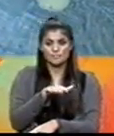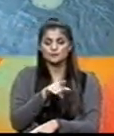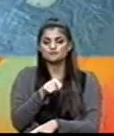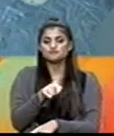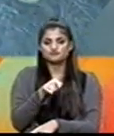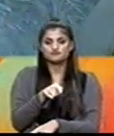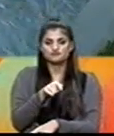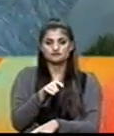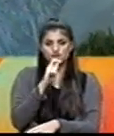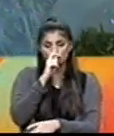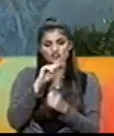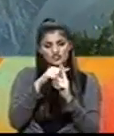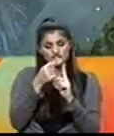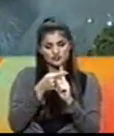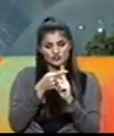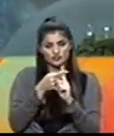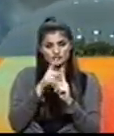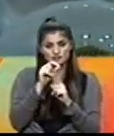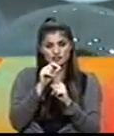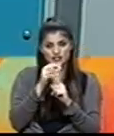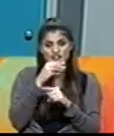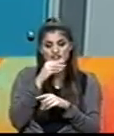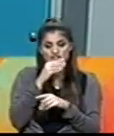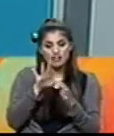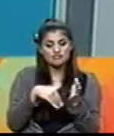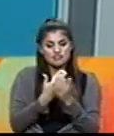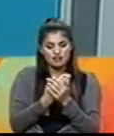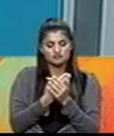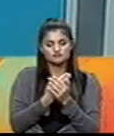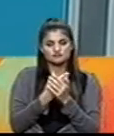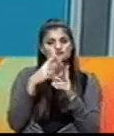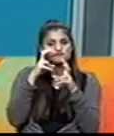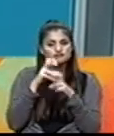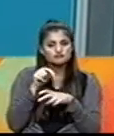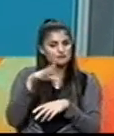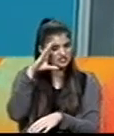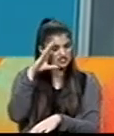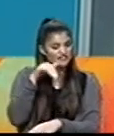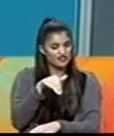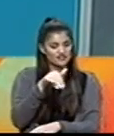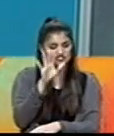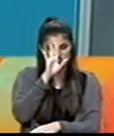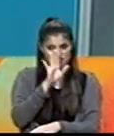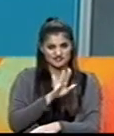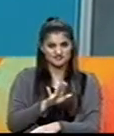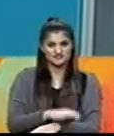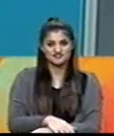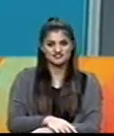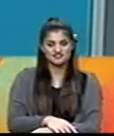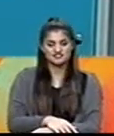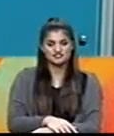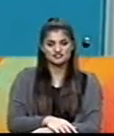estação e nos produtos que a terra nos dá perto de nós. Já tenho pesquisa para esta tarde. Exatamente. Trabalhar um